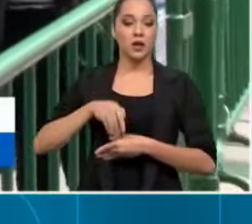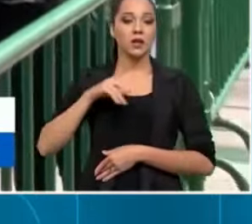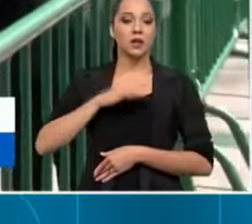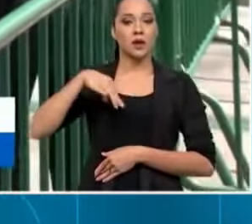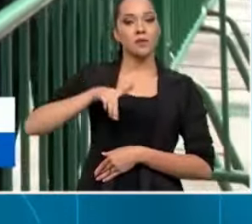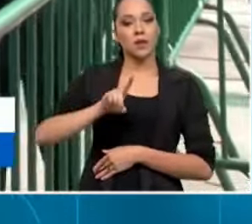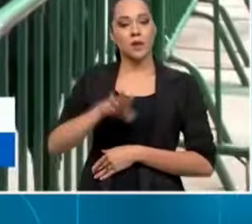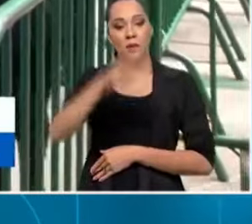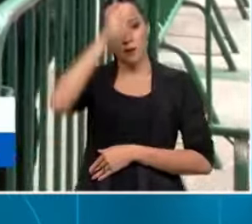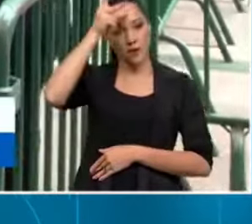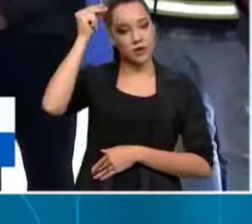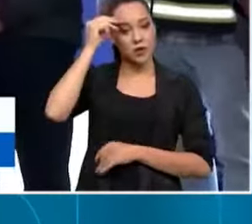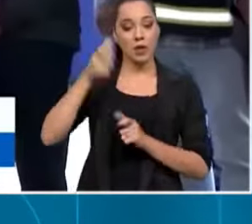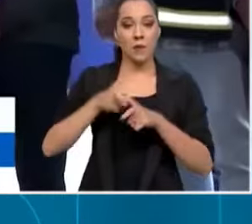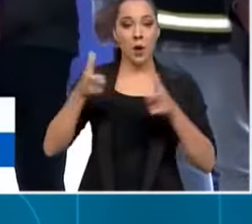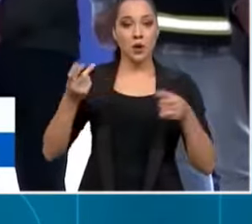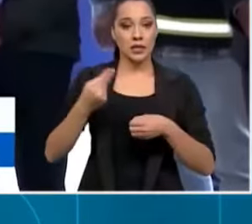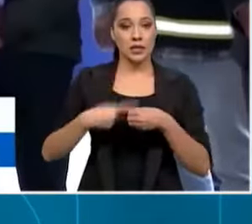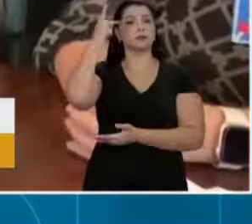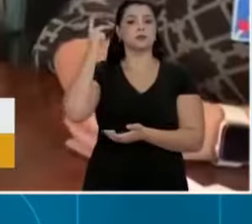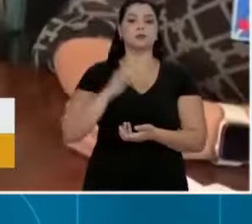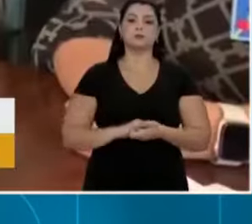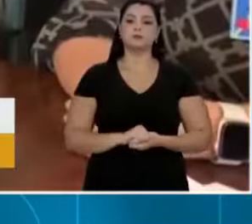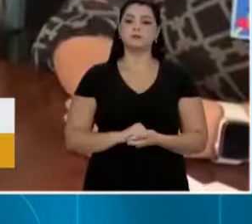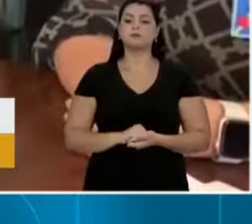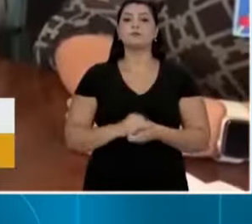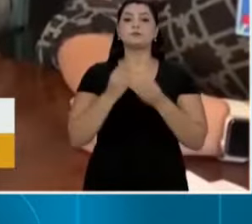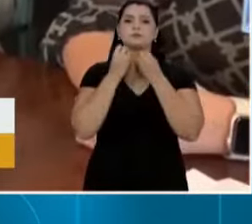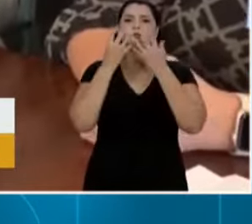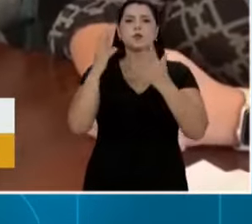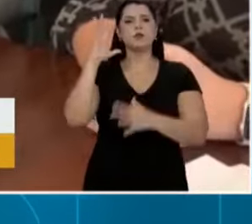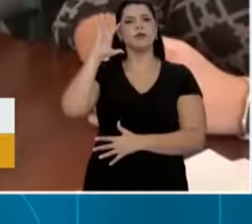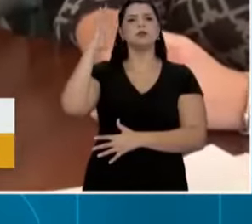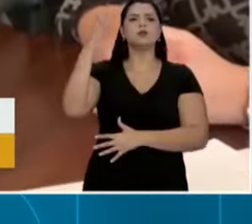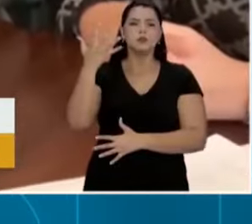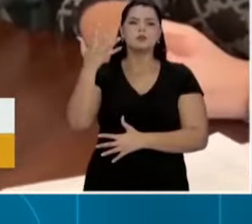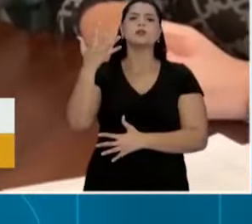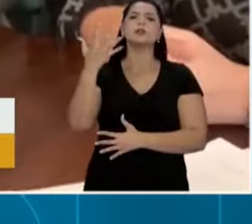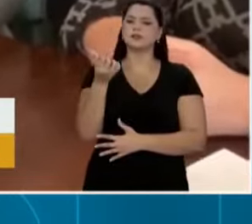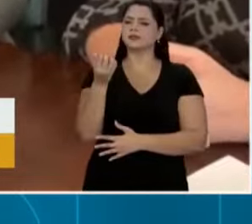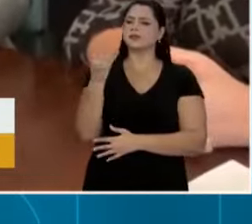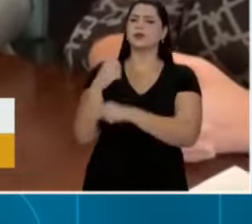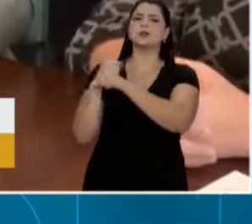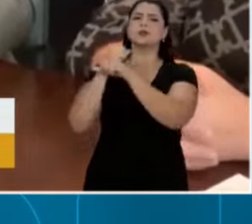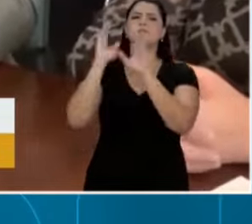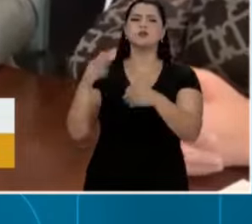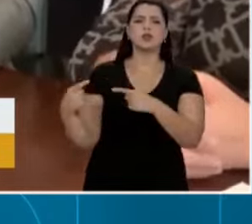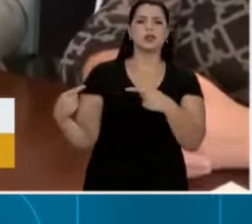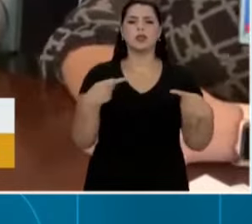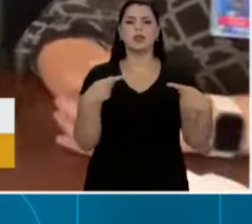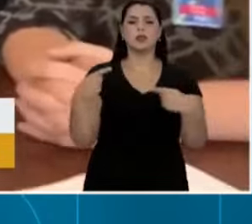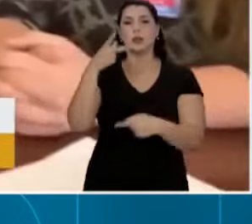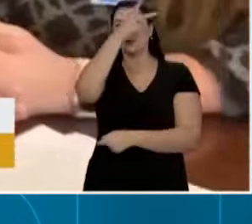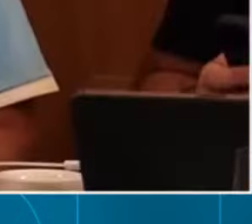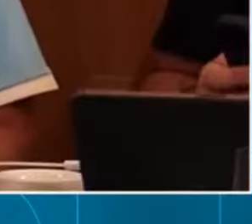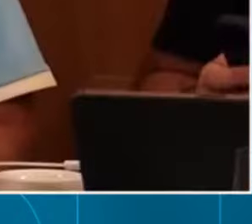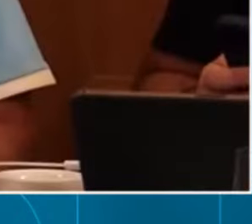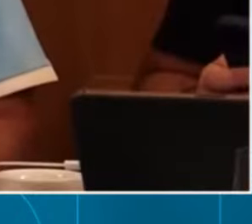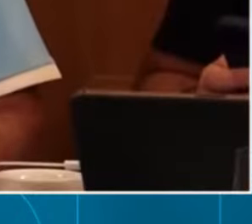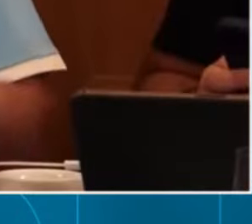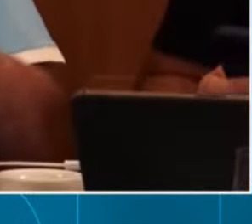horas, somam quase 60 mil comentários. Grande parte de eleitores de Marçal revoltados com o ex-presidente